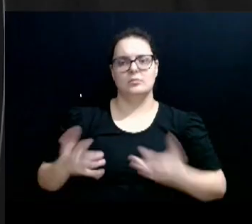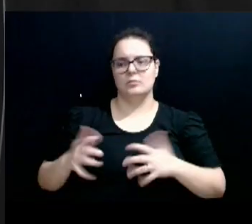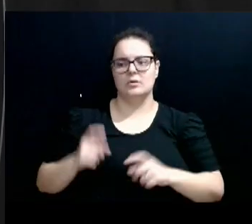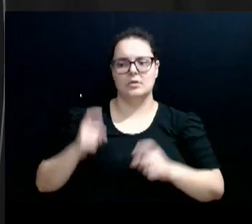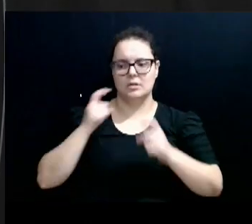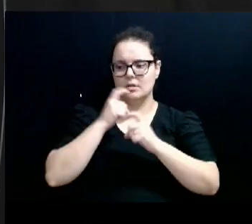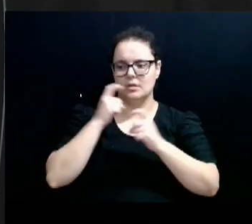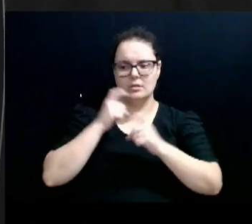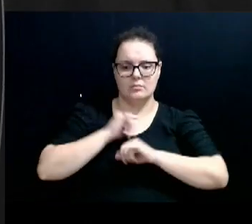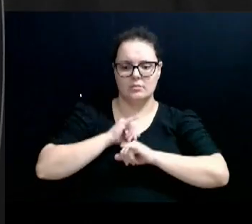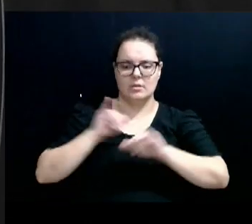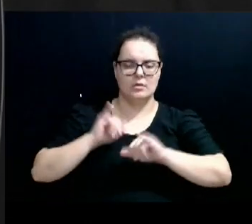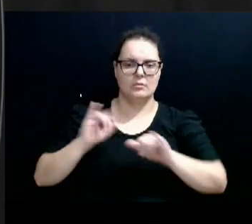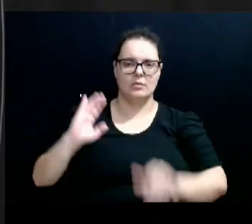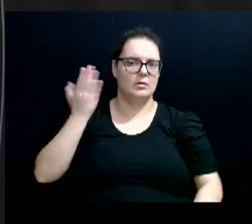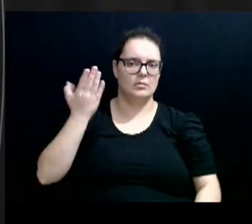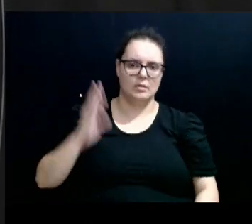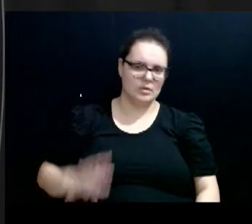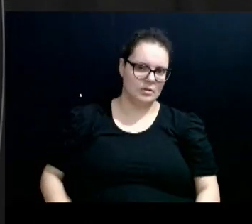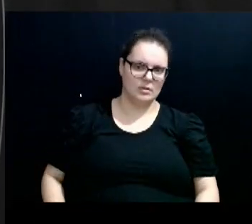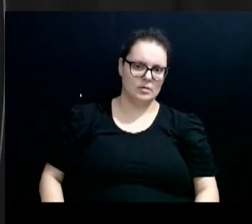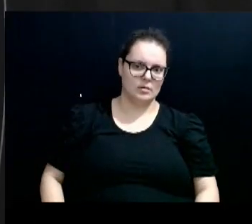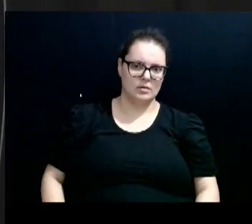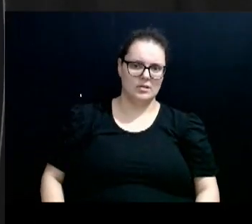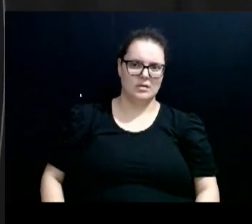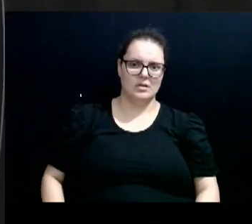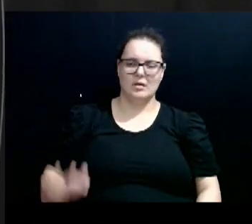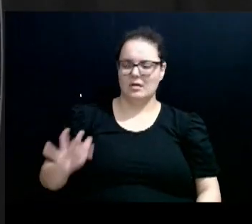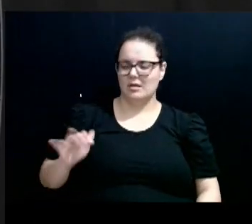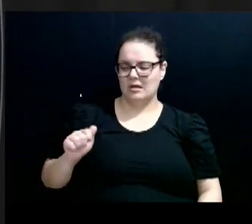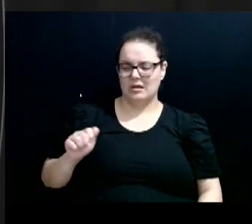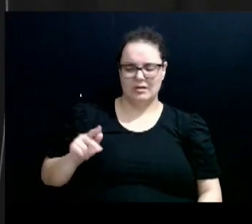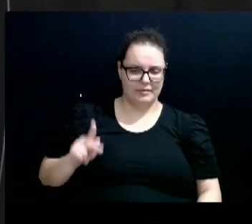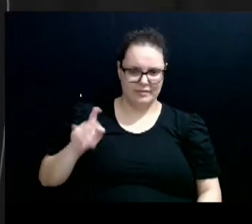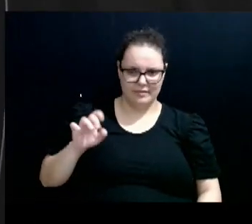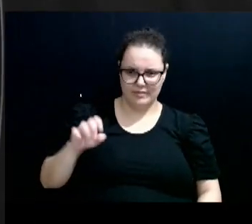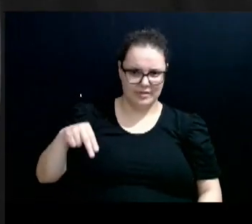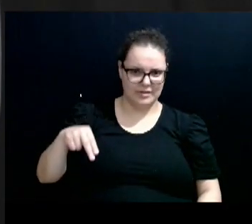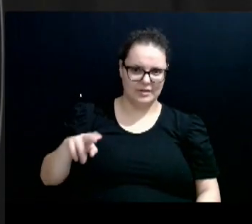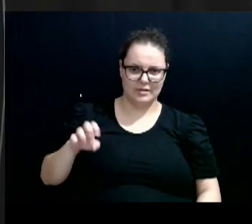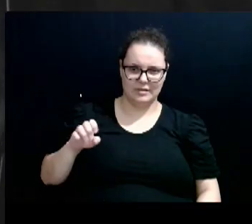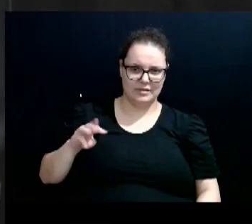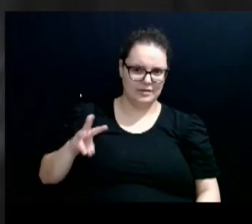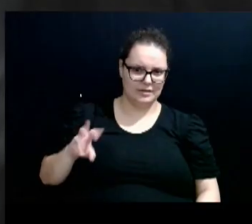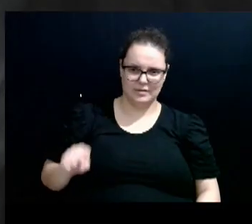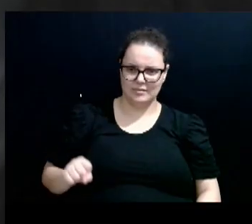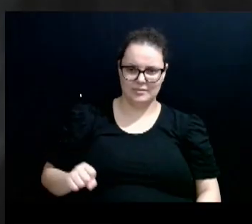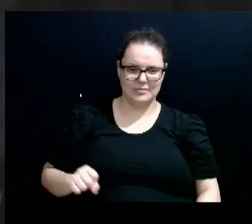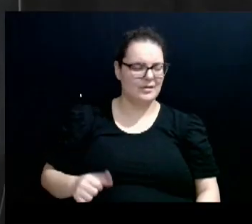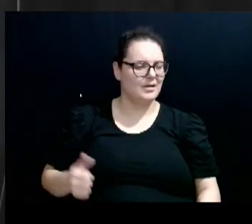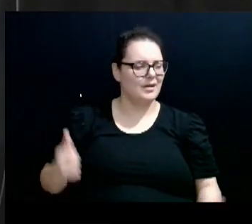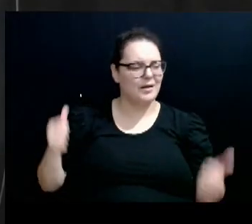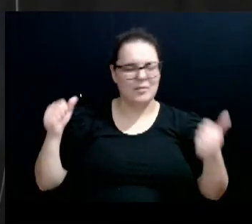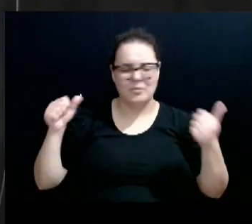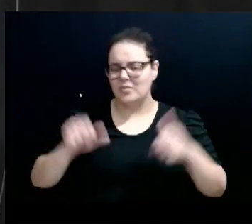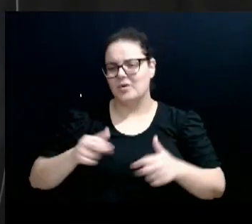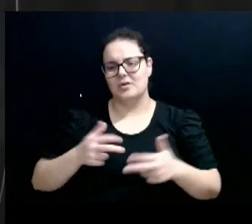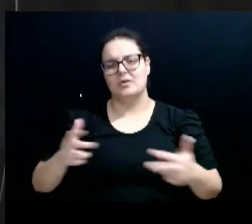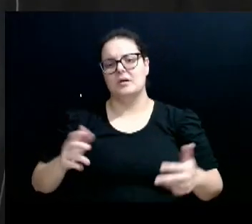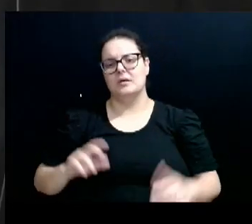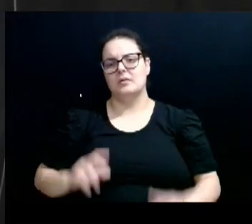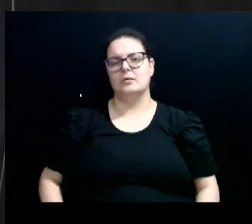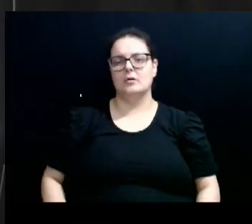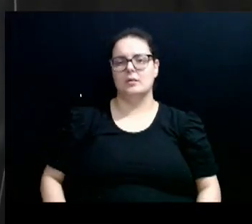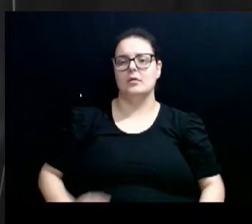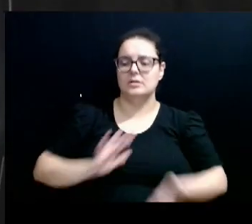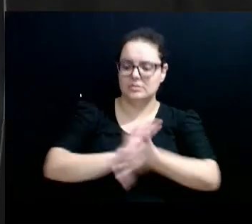das coisas mais cruéis que existem. Elas destroem a humanidade, a reputação. A humanidade que eu estou falando destrói pessoas,